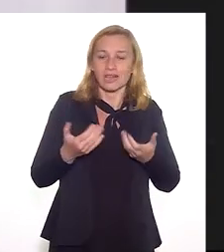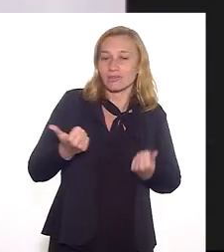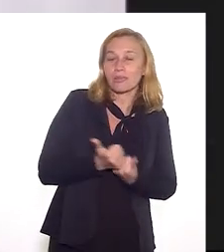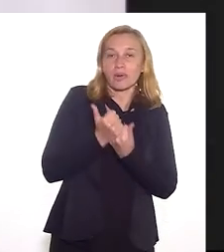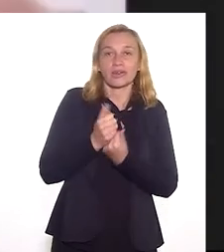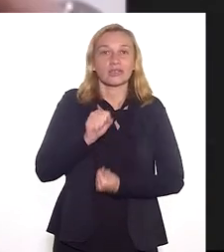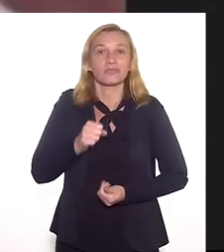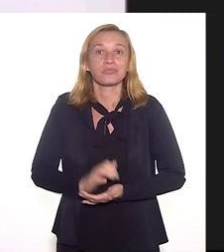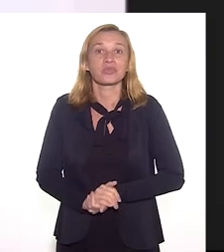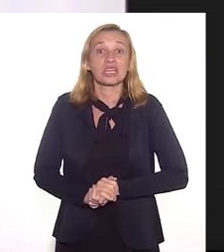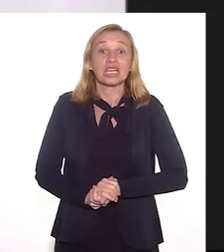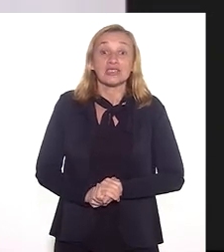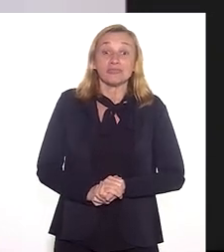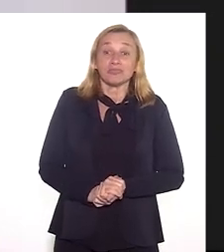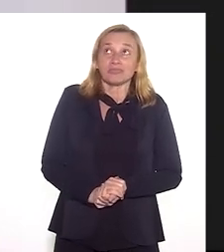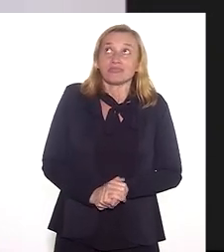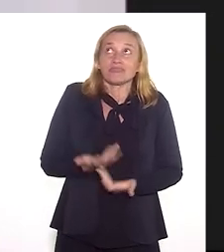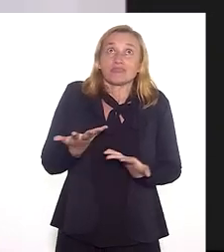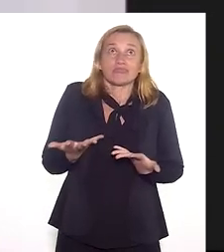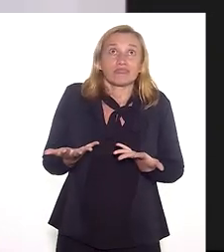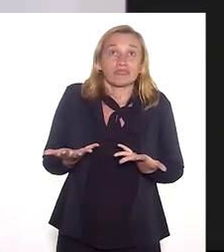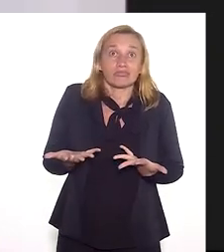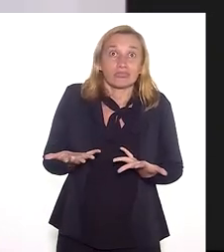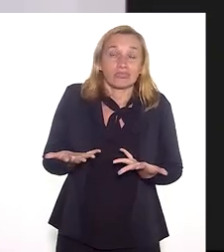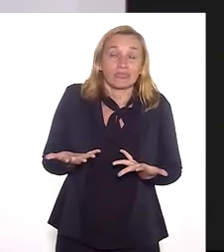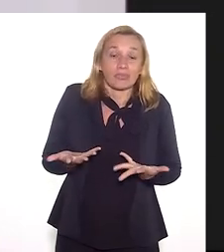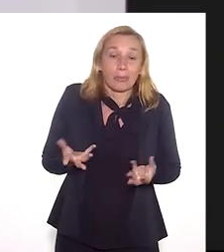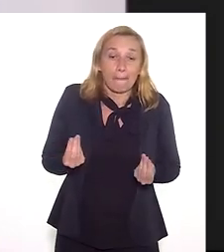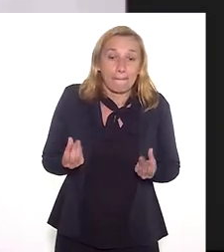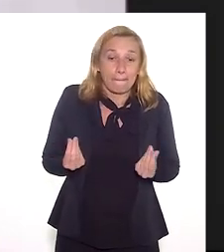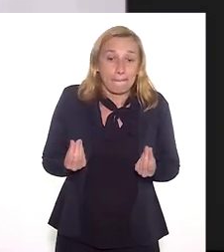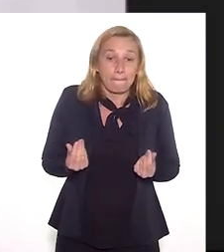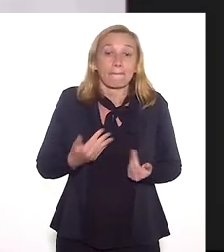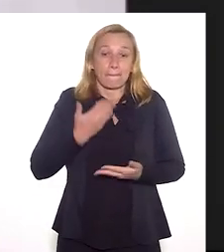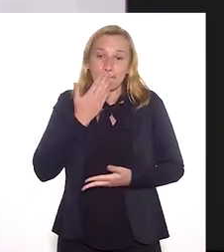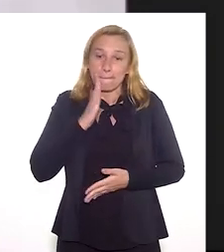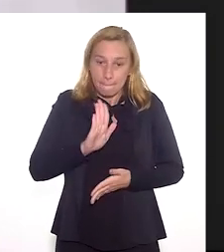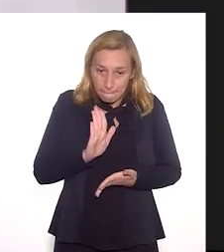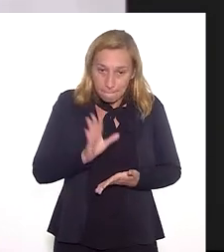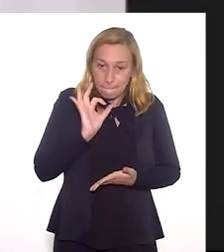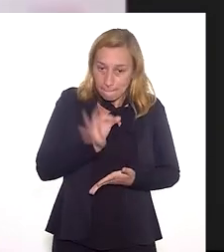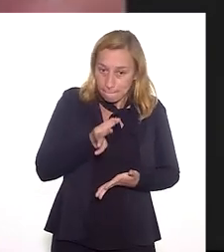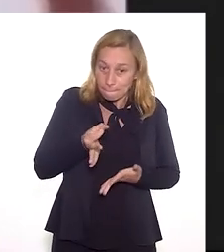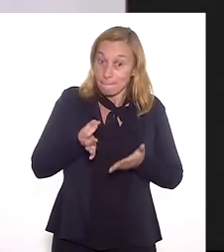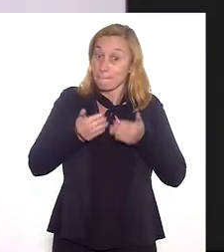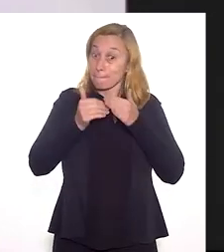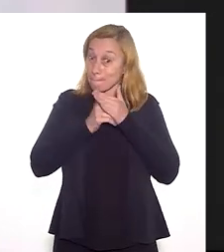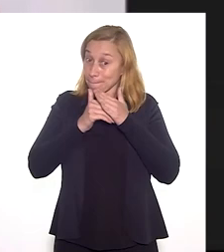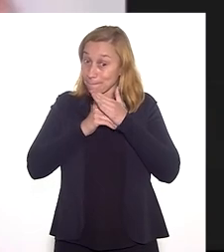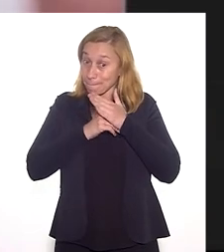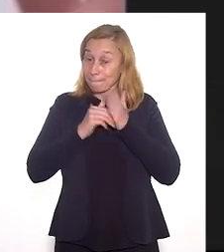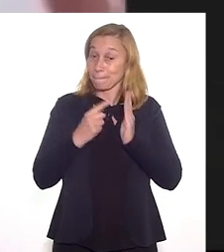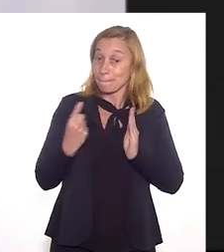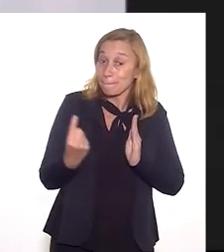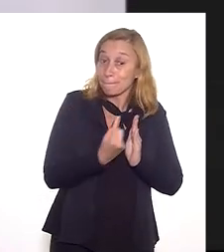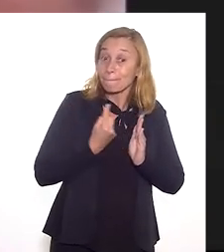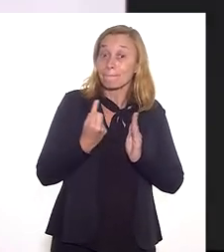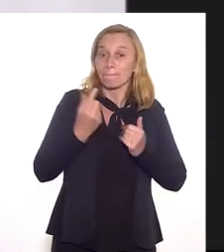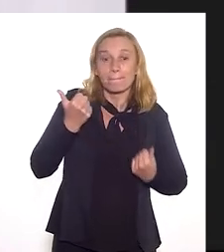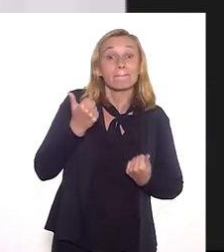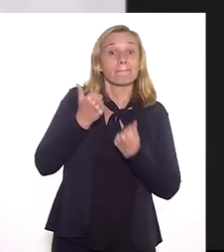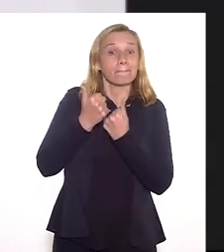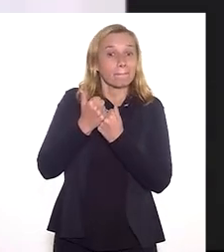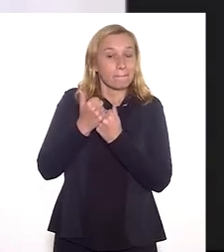ser fantástico, a gente quer apoiar. Então, eu não posso, como eu prometi que seria confidencial